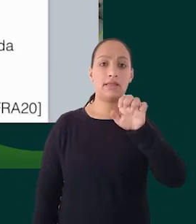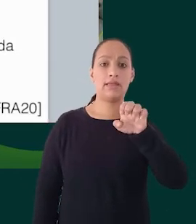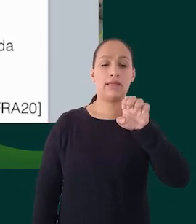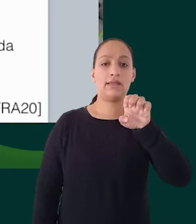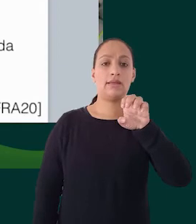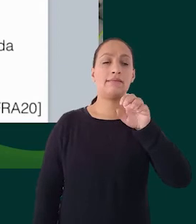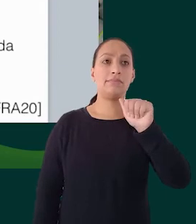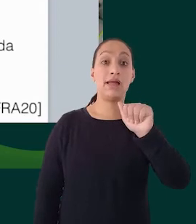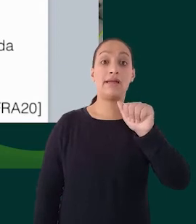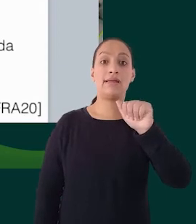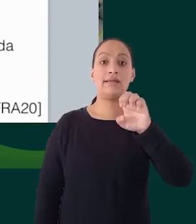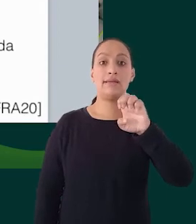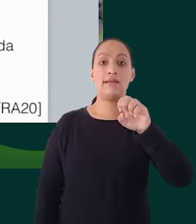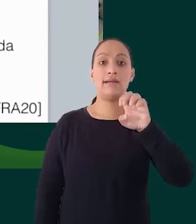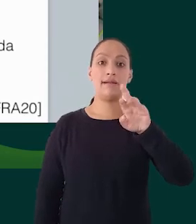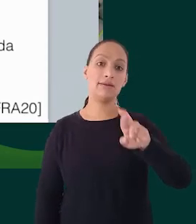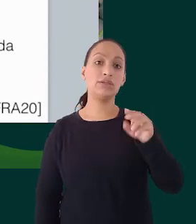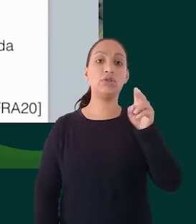no dia a dia.